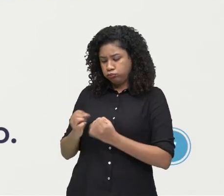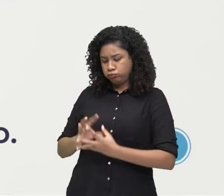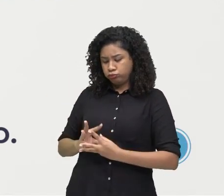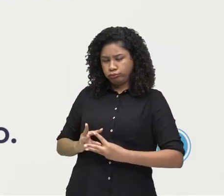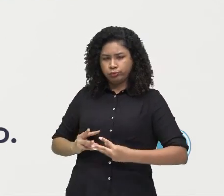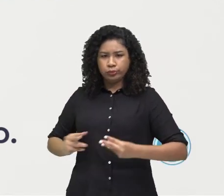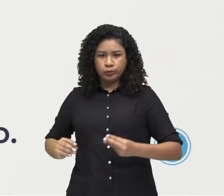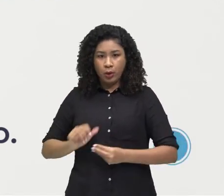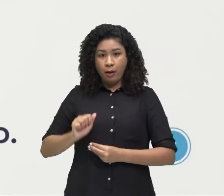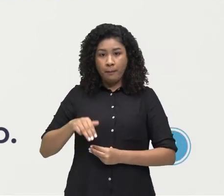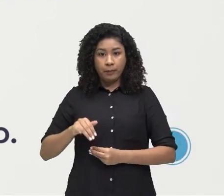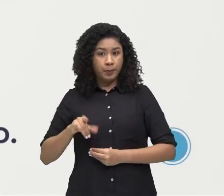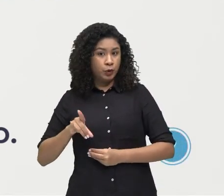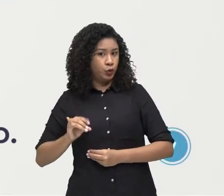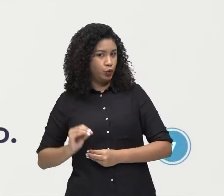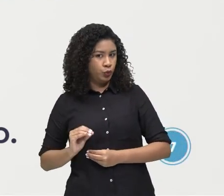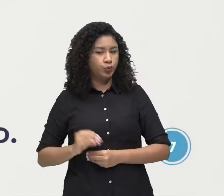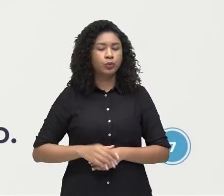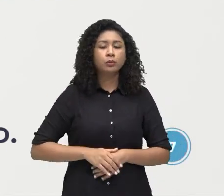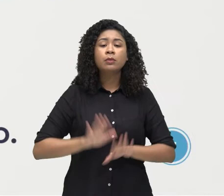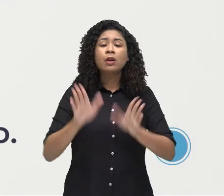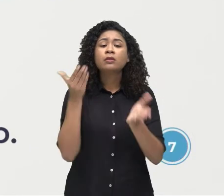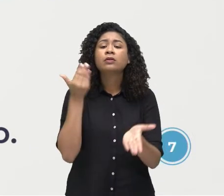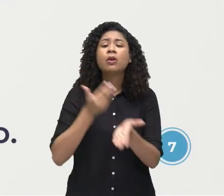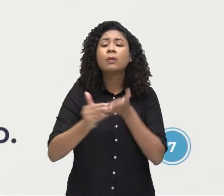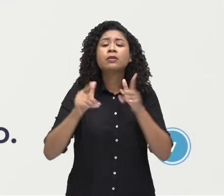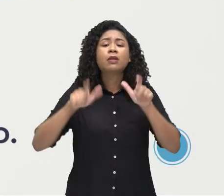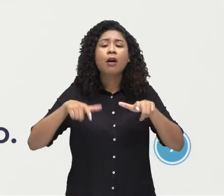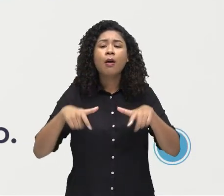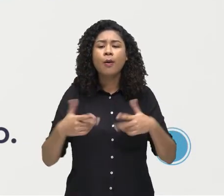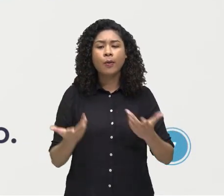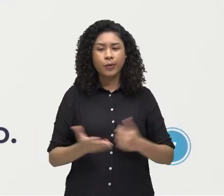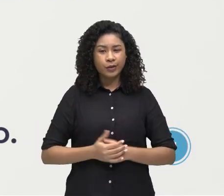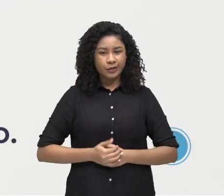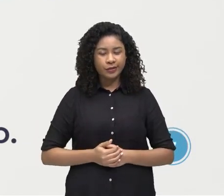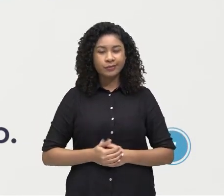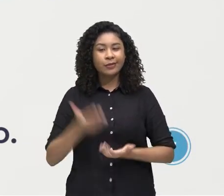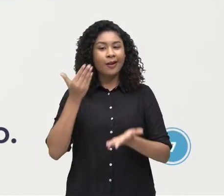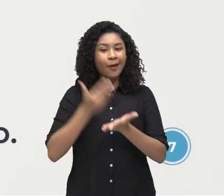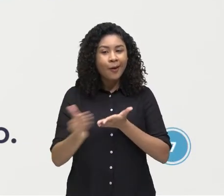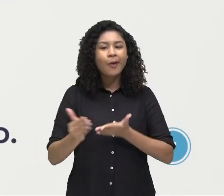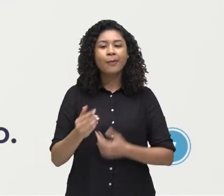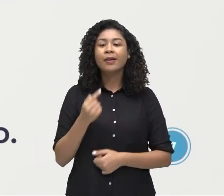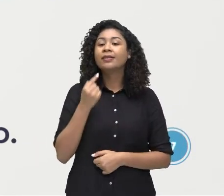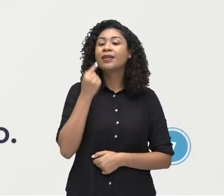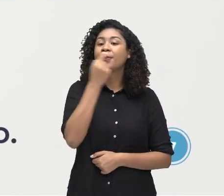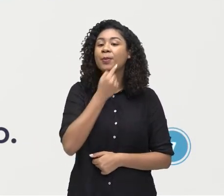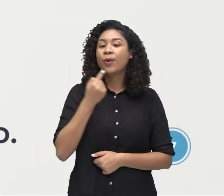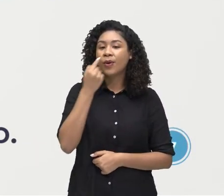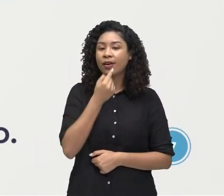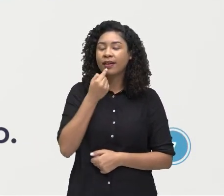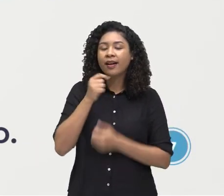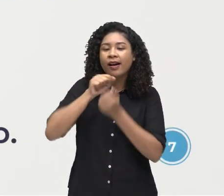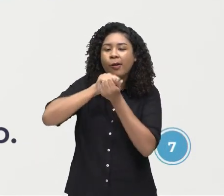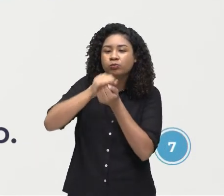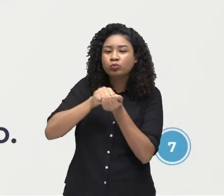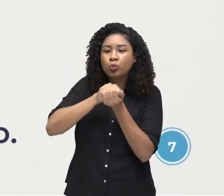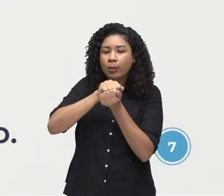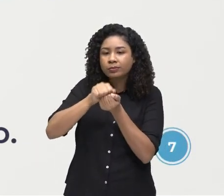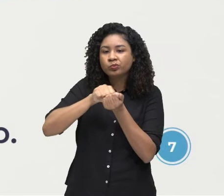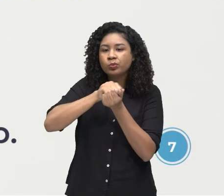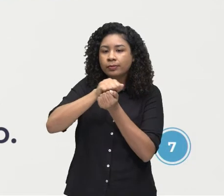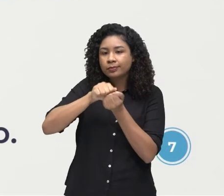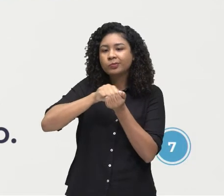nosso processo de digestão? Né? Toda a nossa digestão ela vai iniciar com a mastigação, quando a gente coloca o alimento na boca e começa a